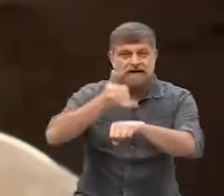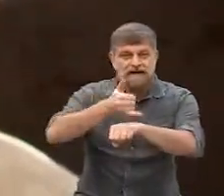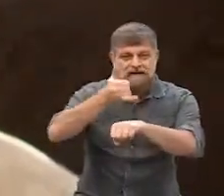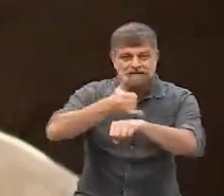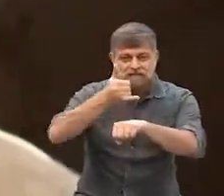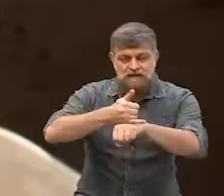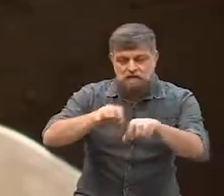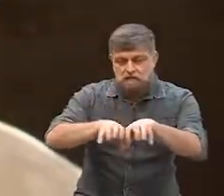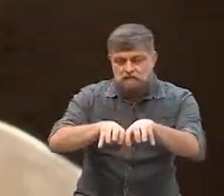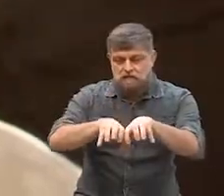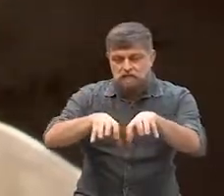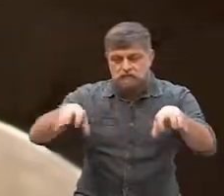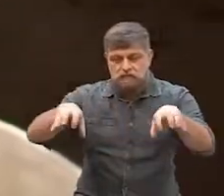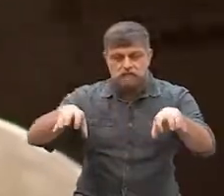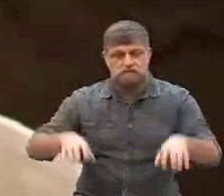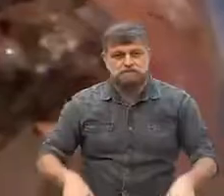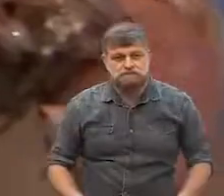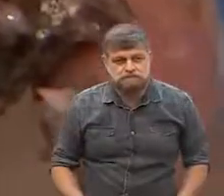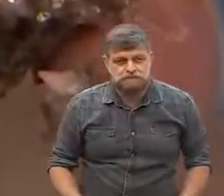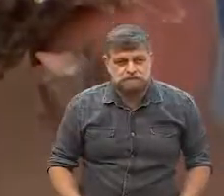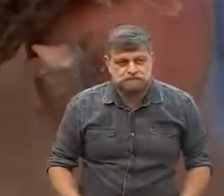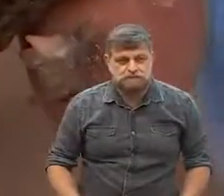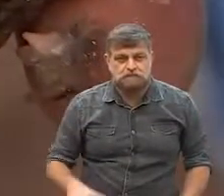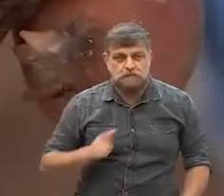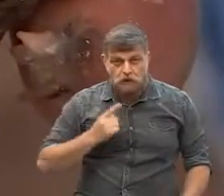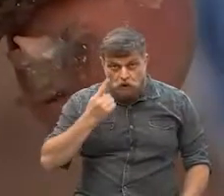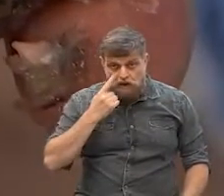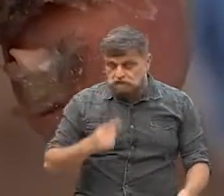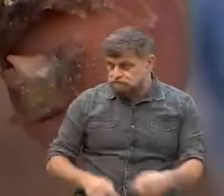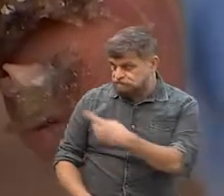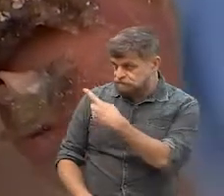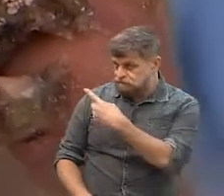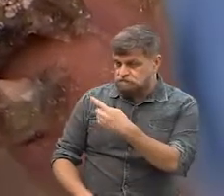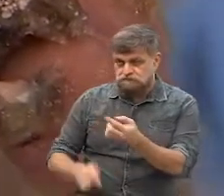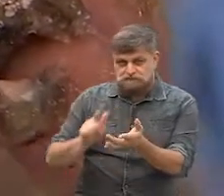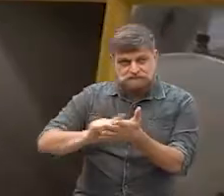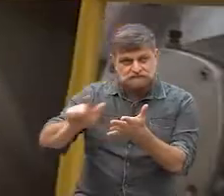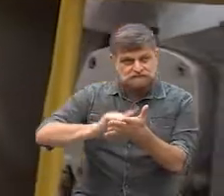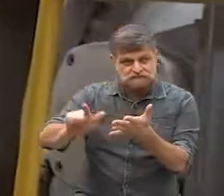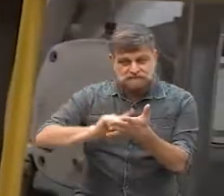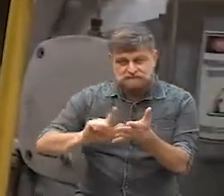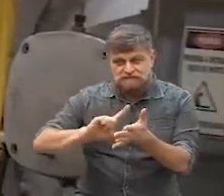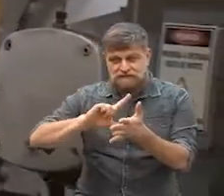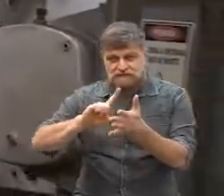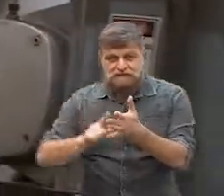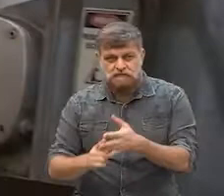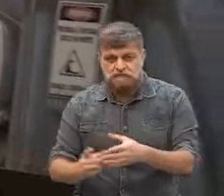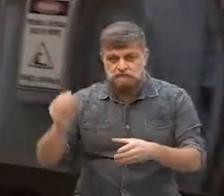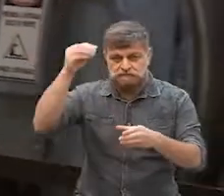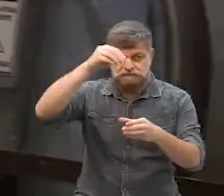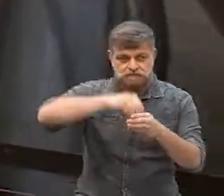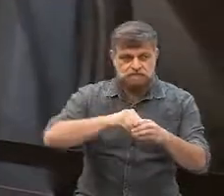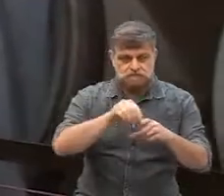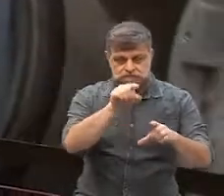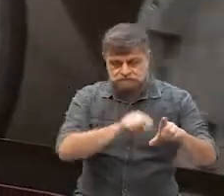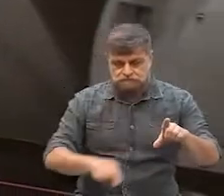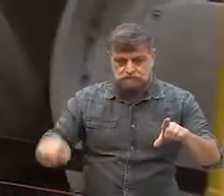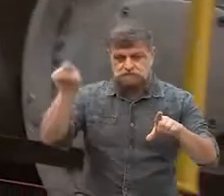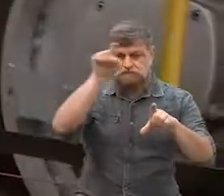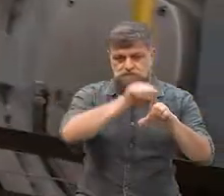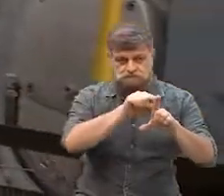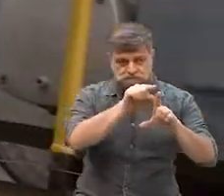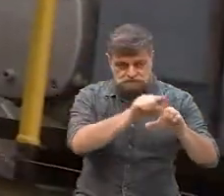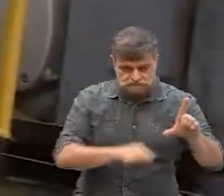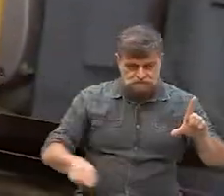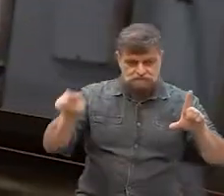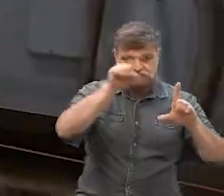das embalagens longa-vida. Eles saem assim, lavados, e são colocados nesta grande caçamba e